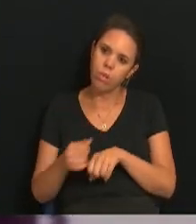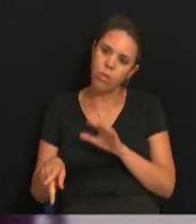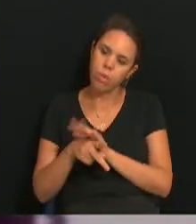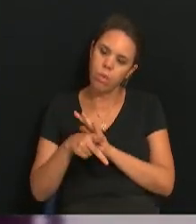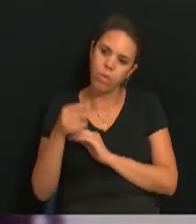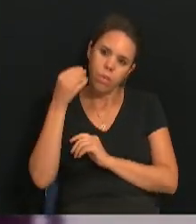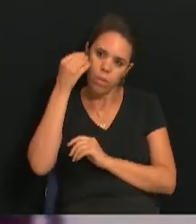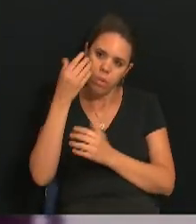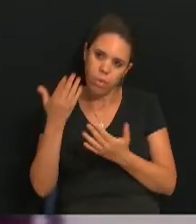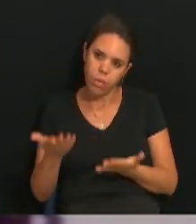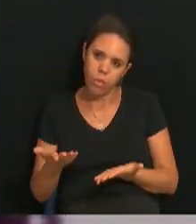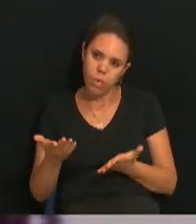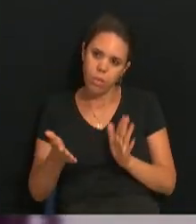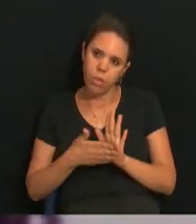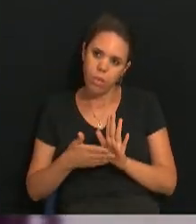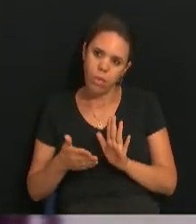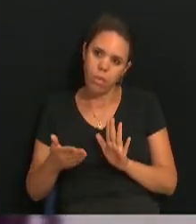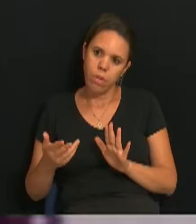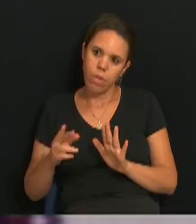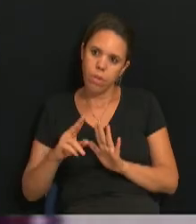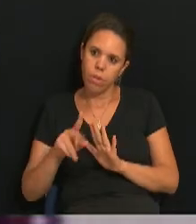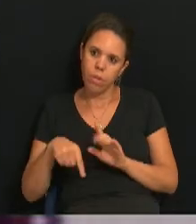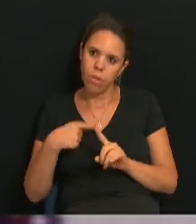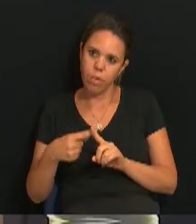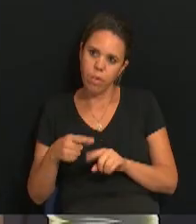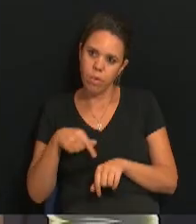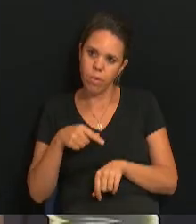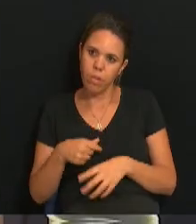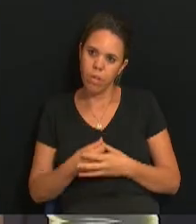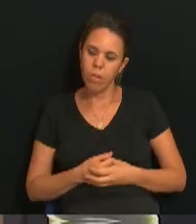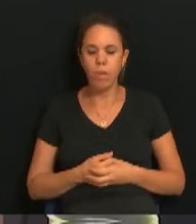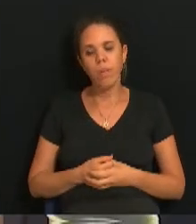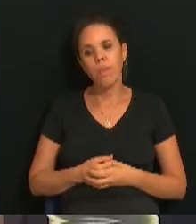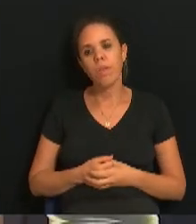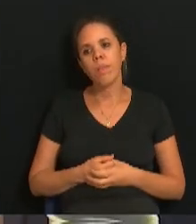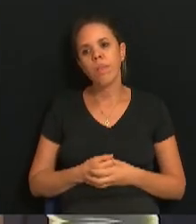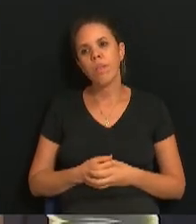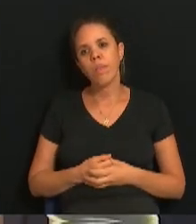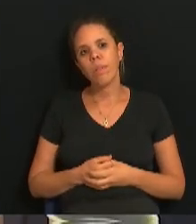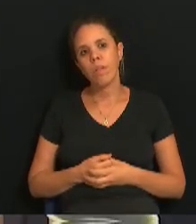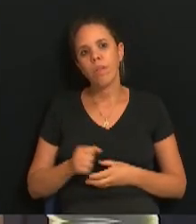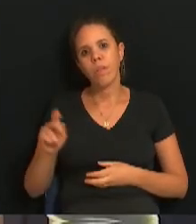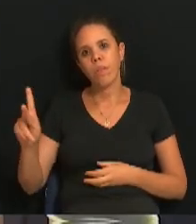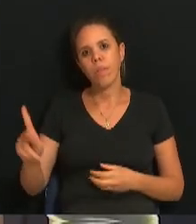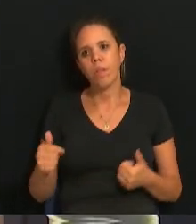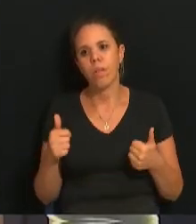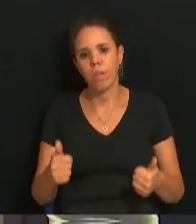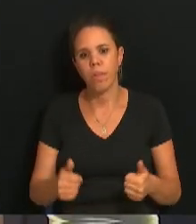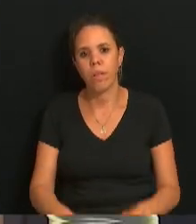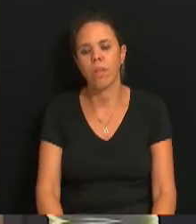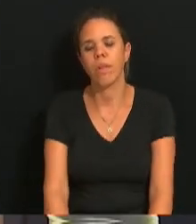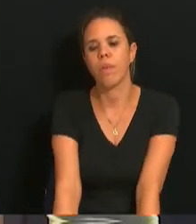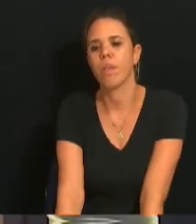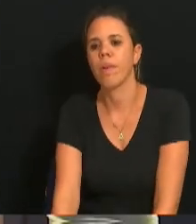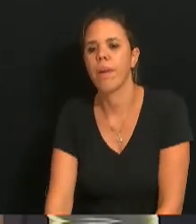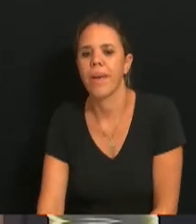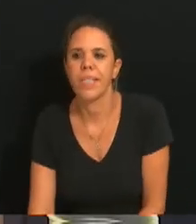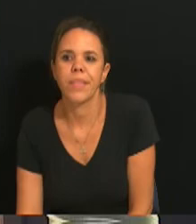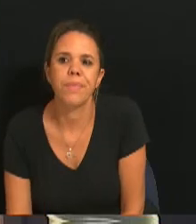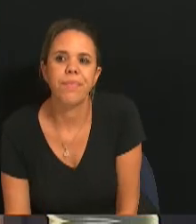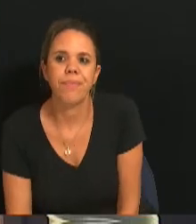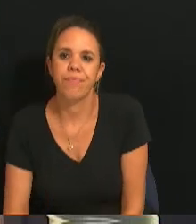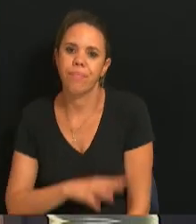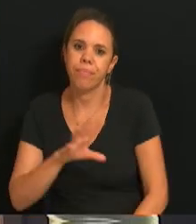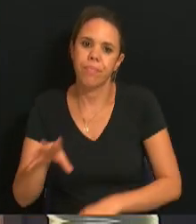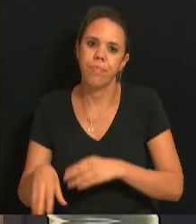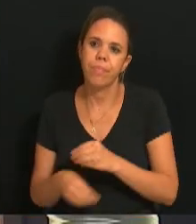gente busca essa oferta da múltipla jornada. Ok, então. Então, também nós vamos incluir